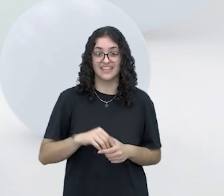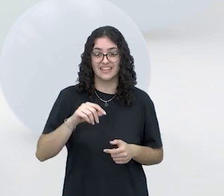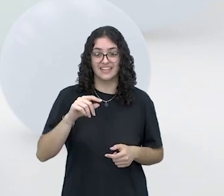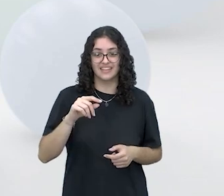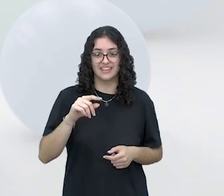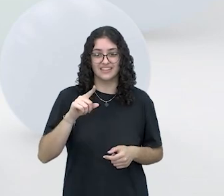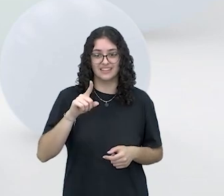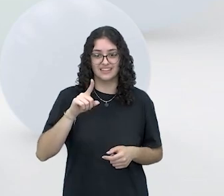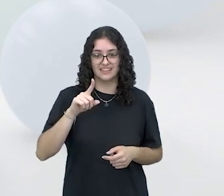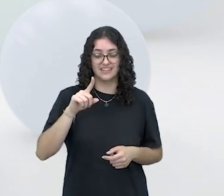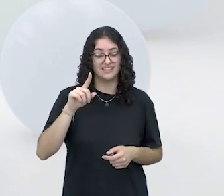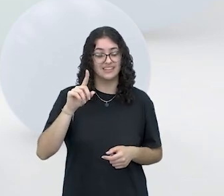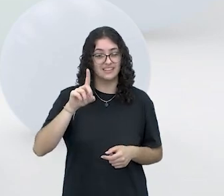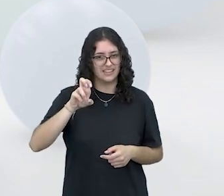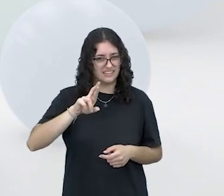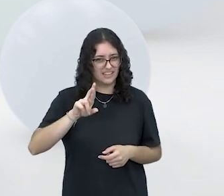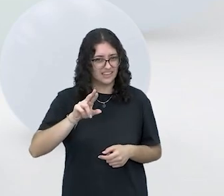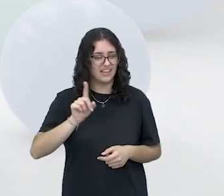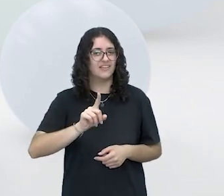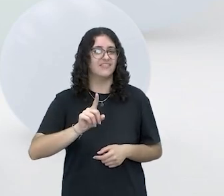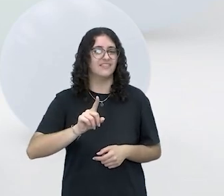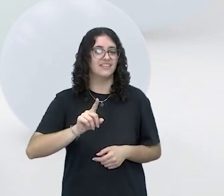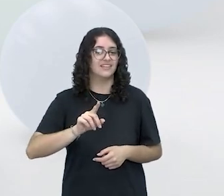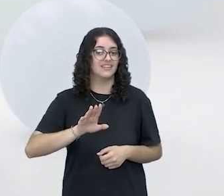né? Não, Pode ser aqui também?